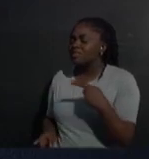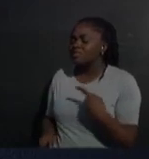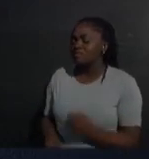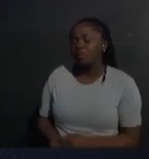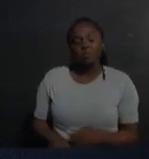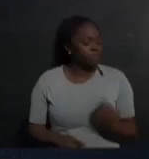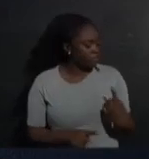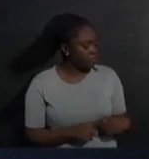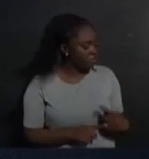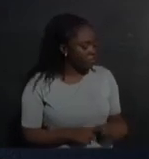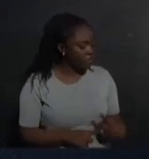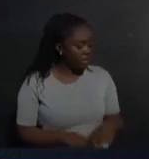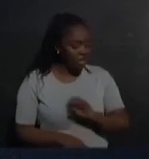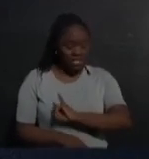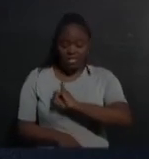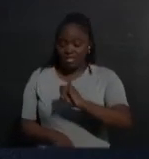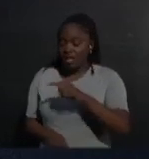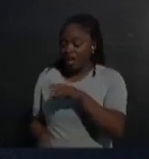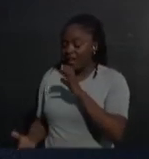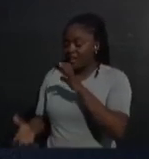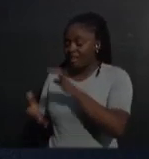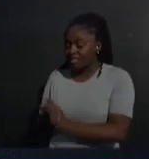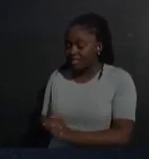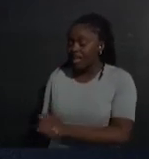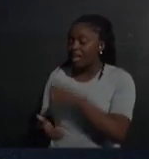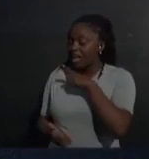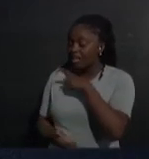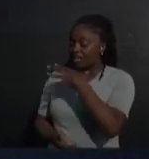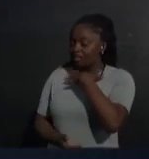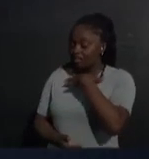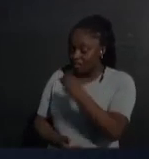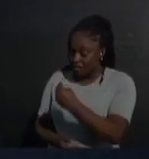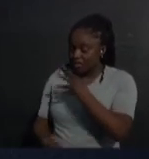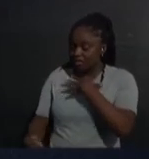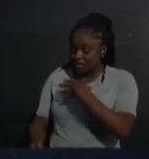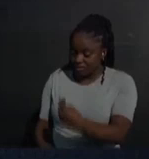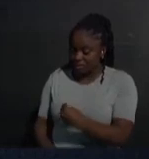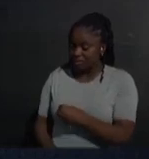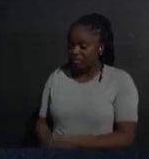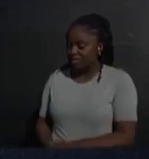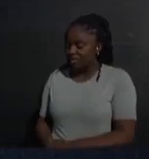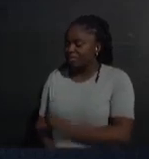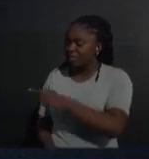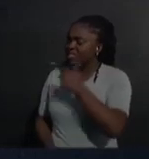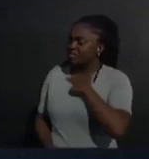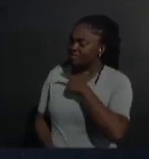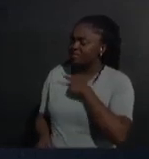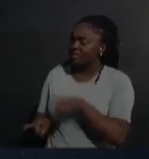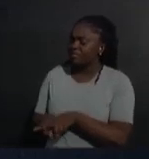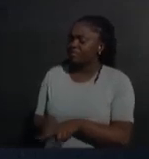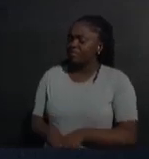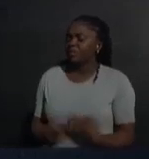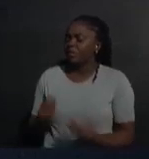se você casar, você vai se reproduzir. E você é feio demais para... Vai pro inferno, menino do inferno.